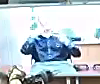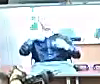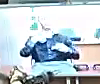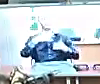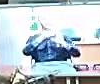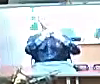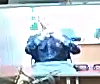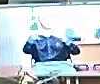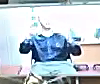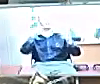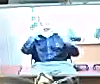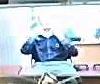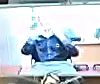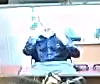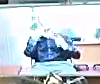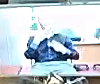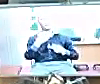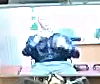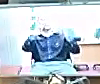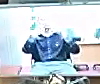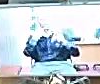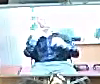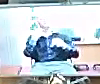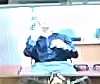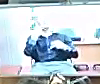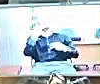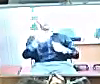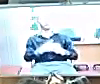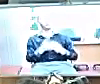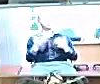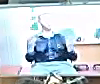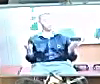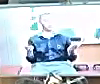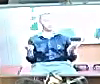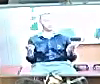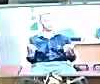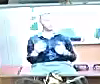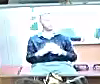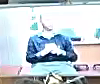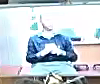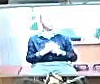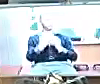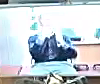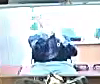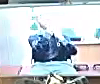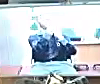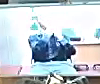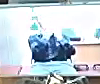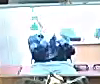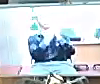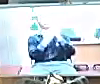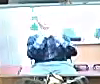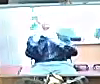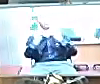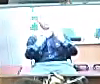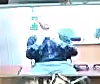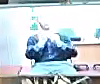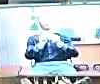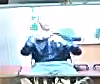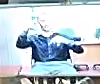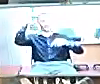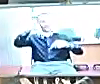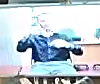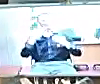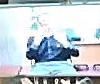vontade alguém quer fazer uso da palavra bem é programação local na escola do legislativo